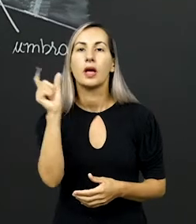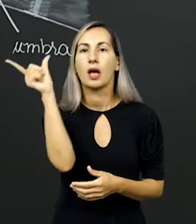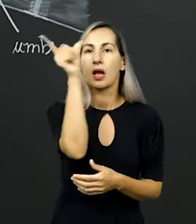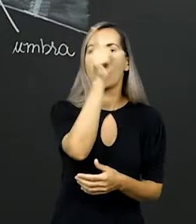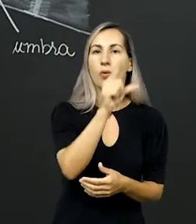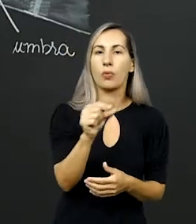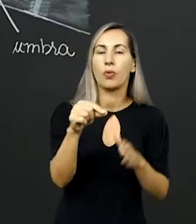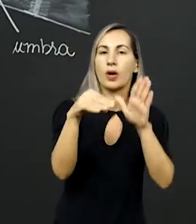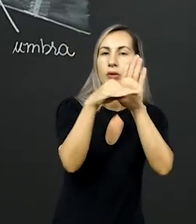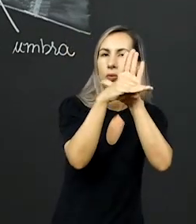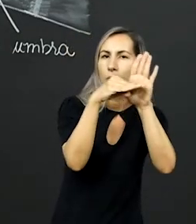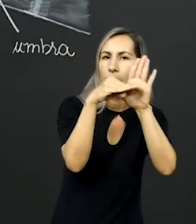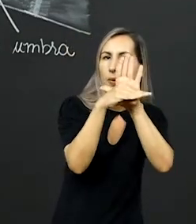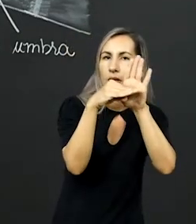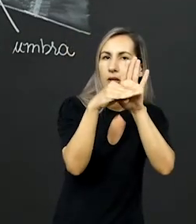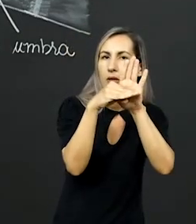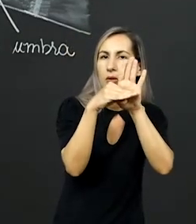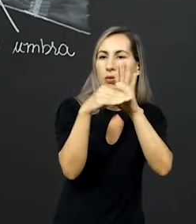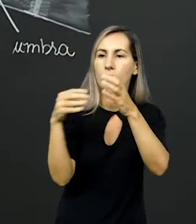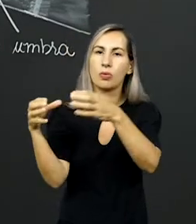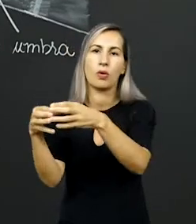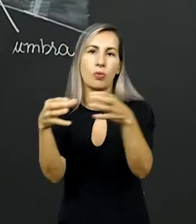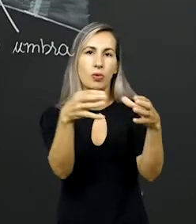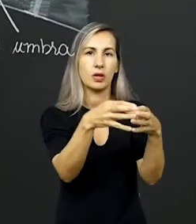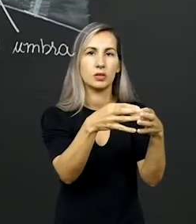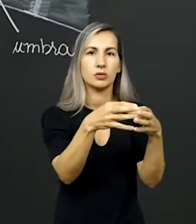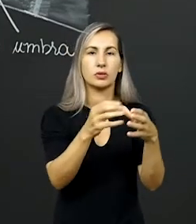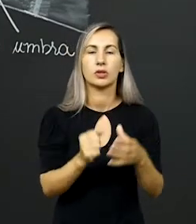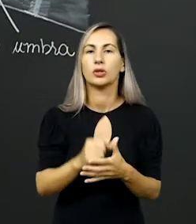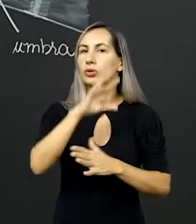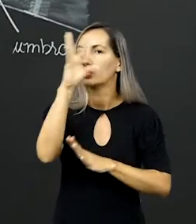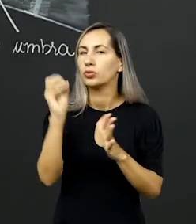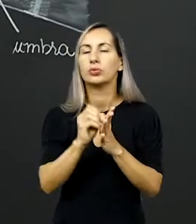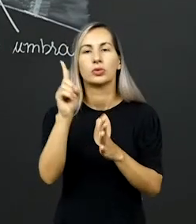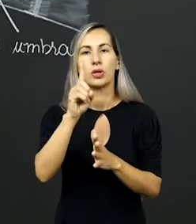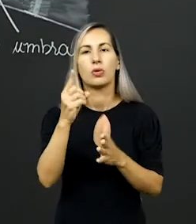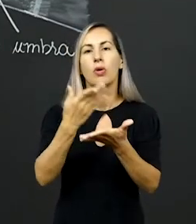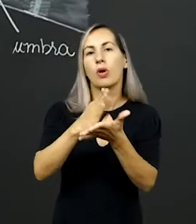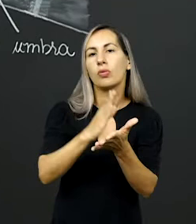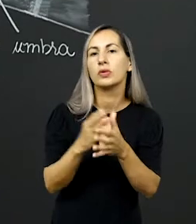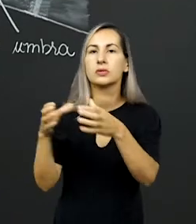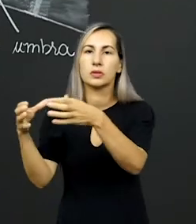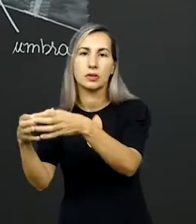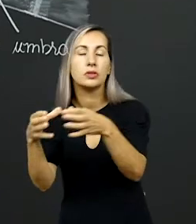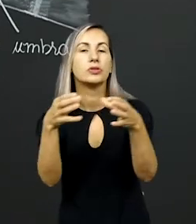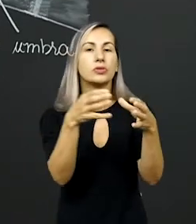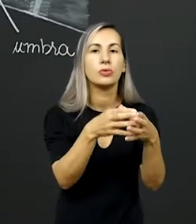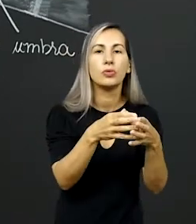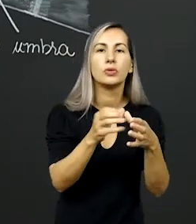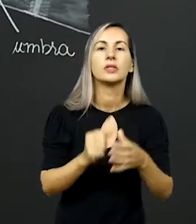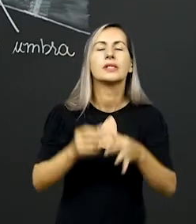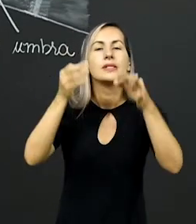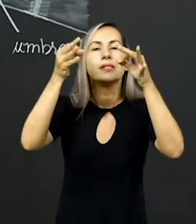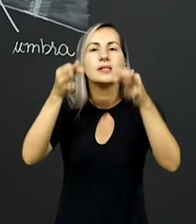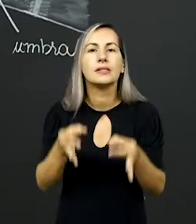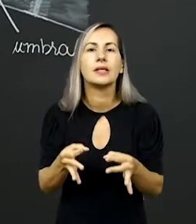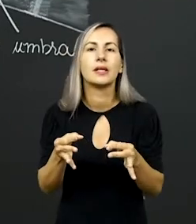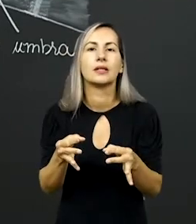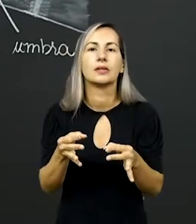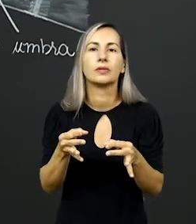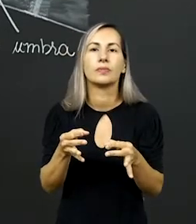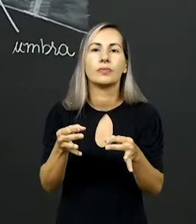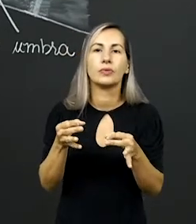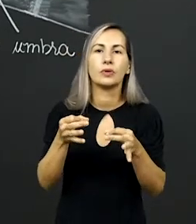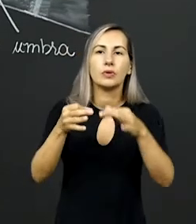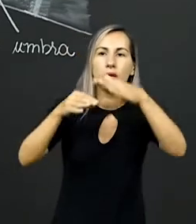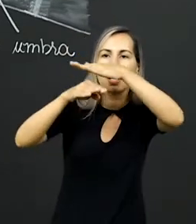bem no meio, em algumas regiões, repare que não vai ser tudo, em algumas regiões ficam exatamente na